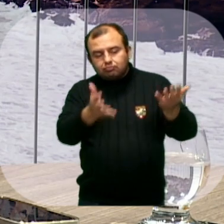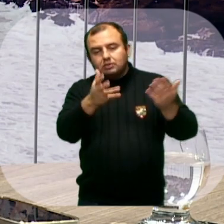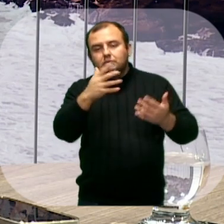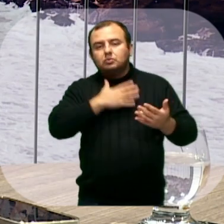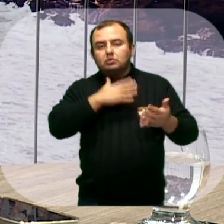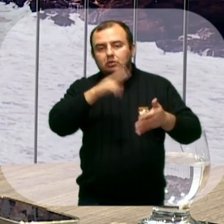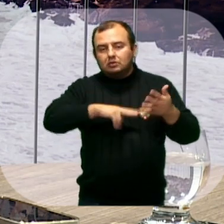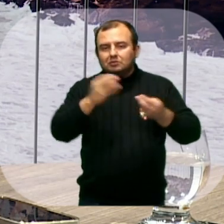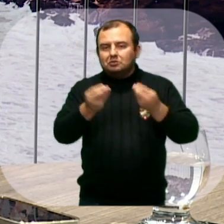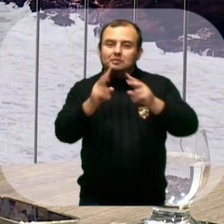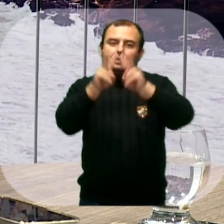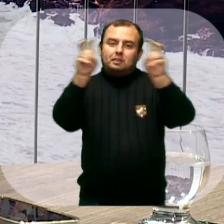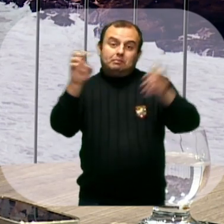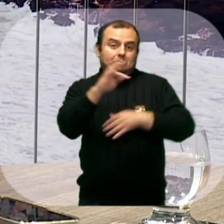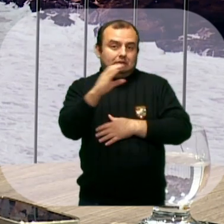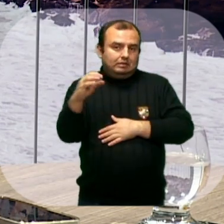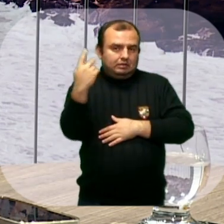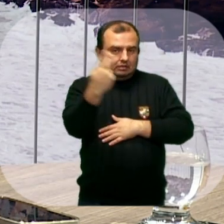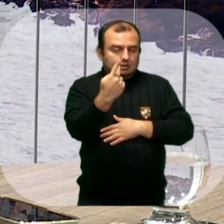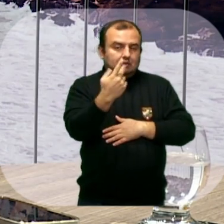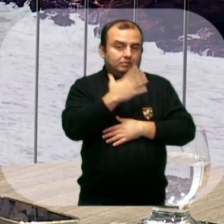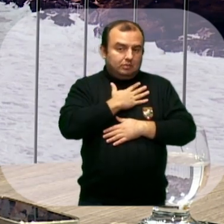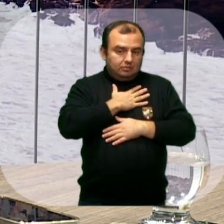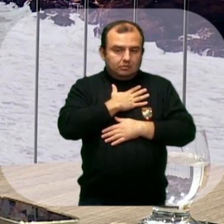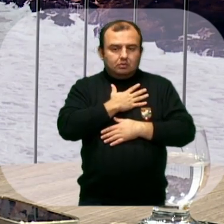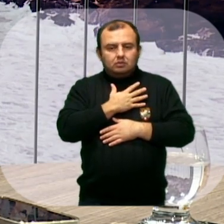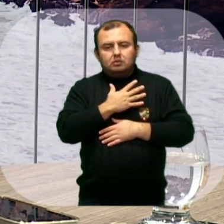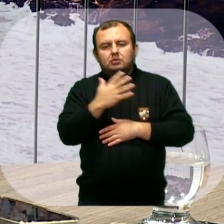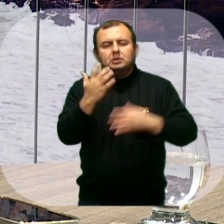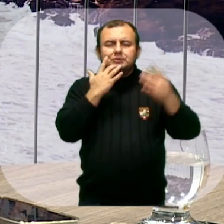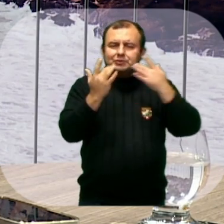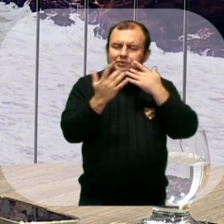Então, esse negócio de ser apaixonada pela